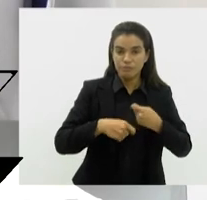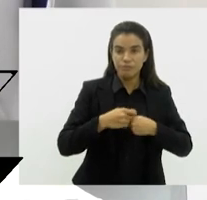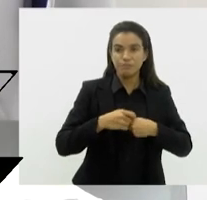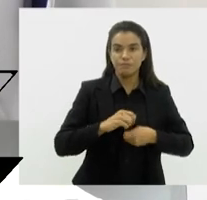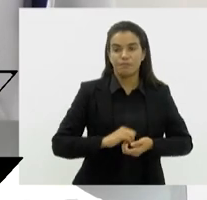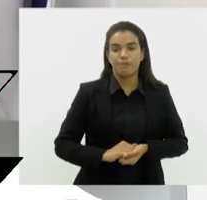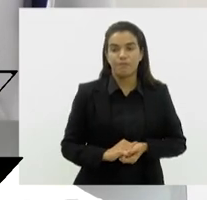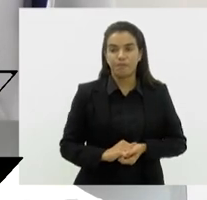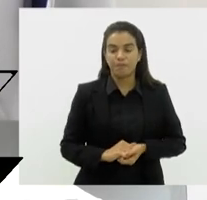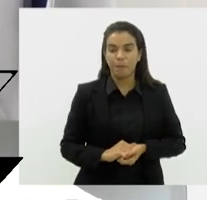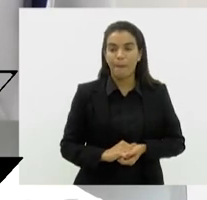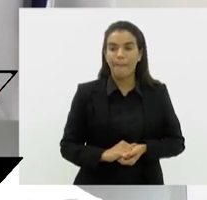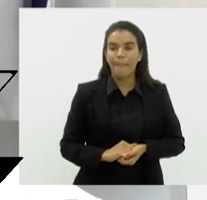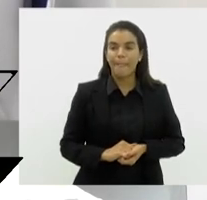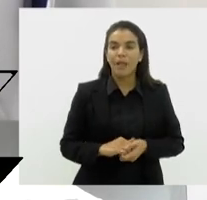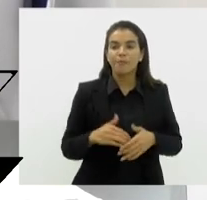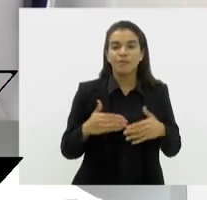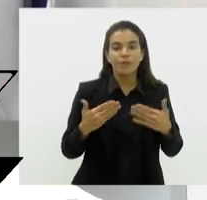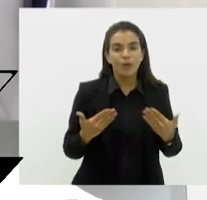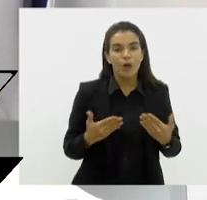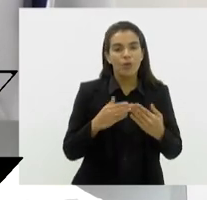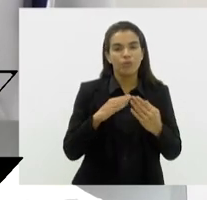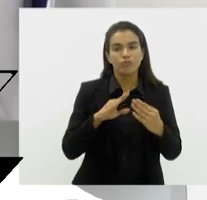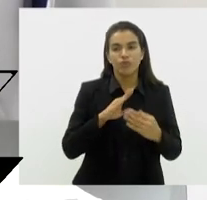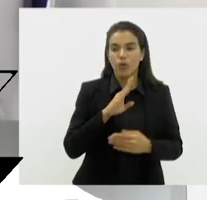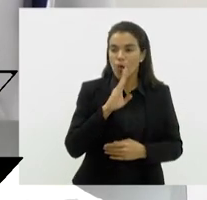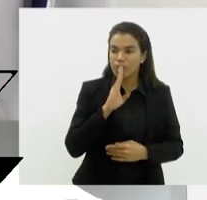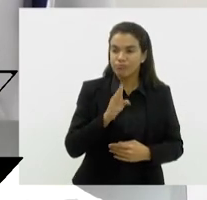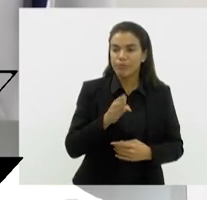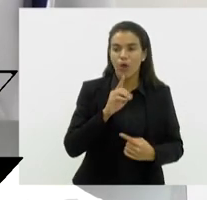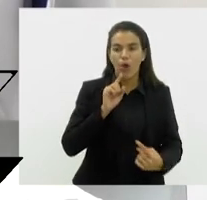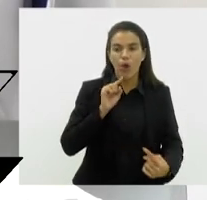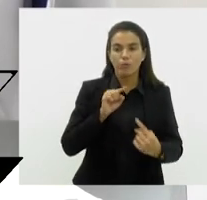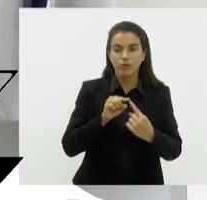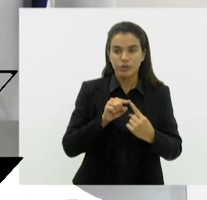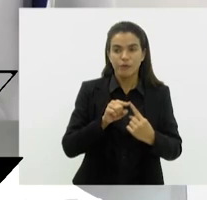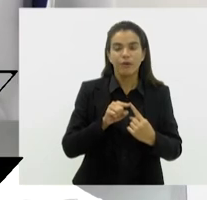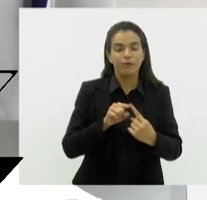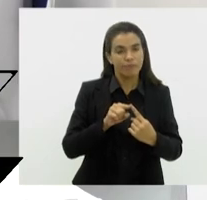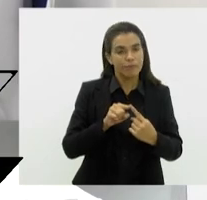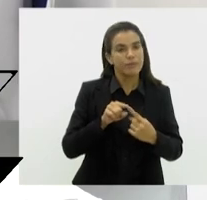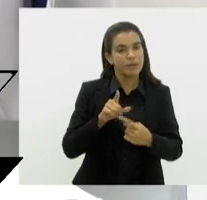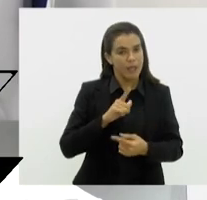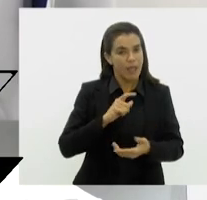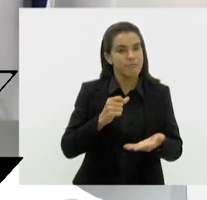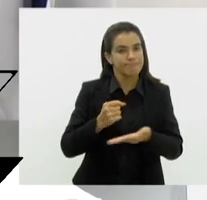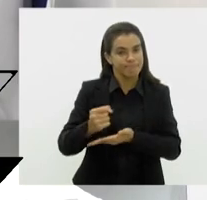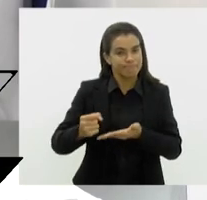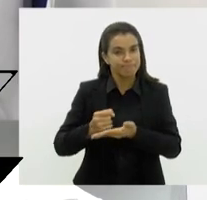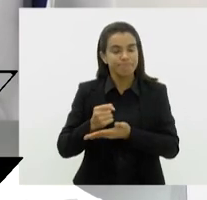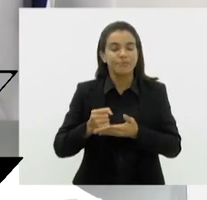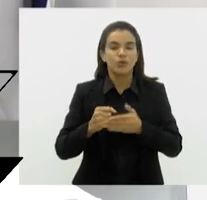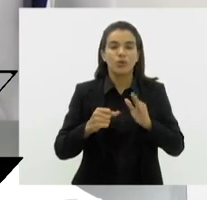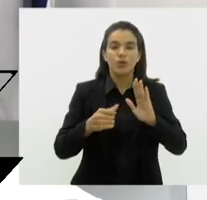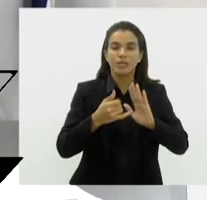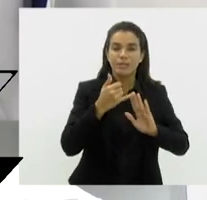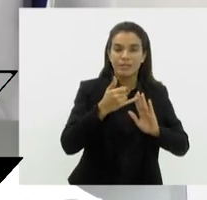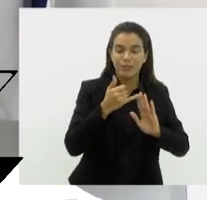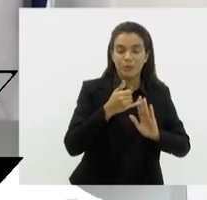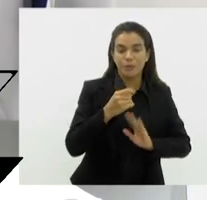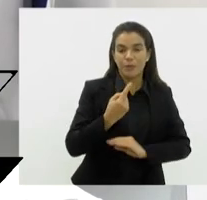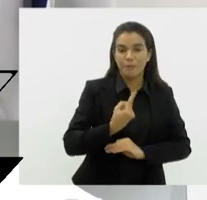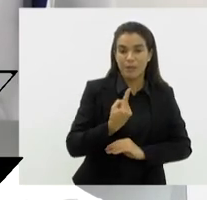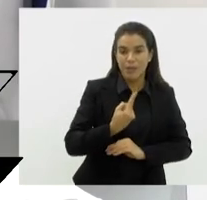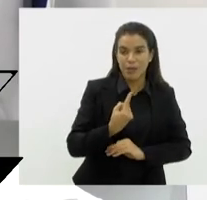fundos. Então, de forma objetiva, o que a gente está deliberando aqui é amparado no artigo 65, inciso 1º e 70,